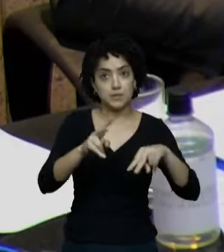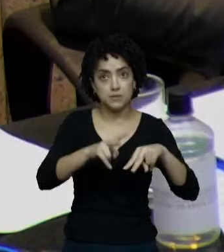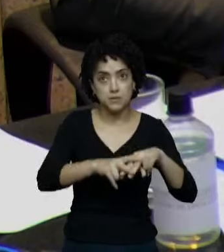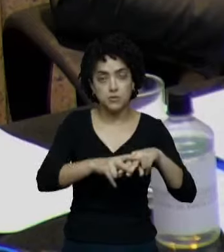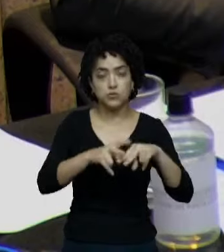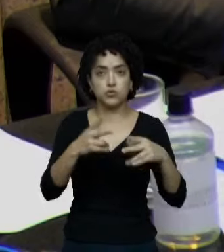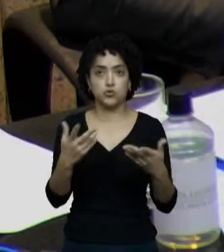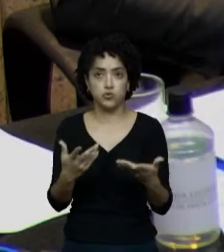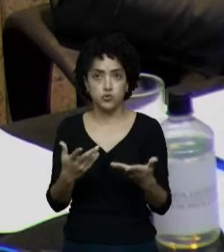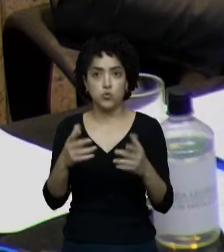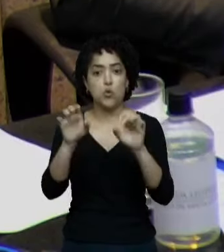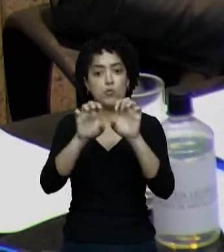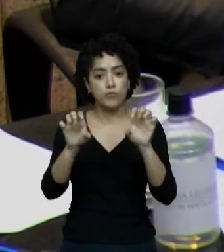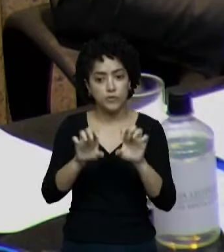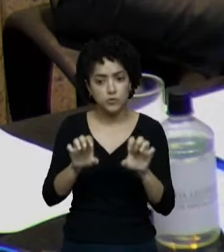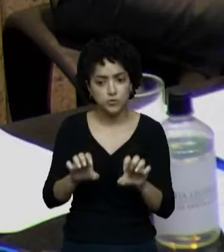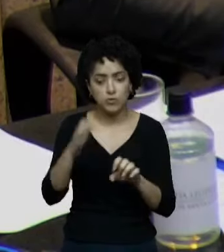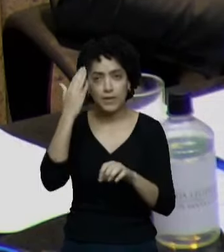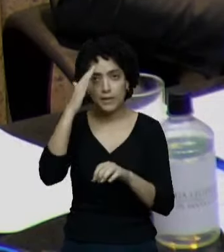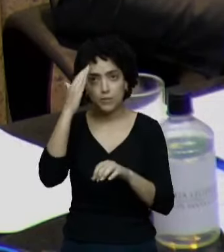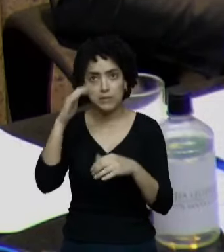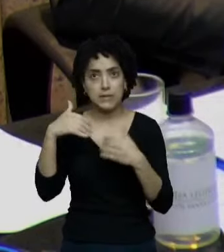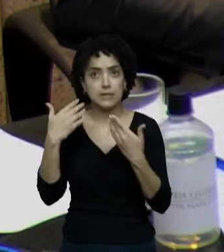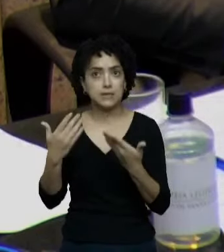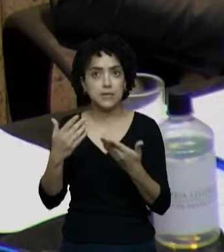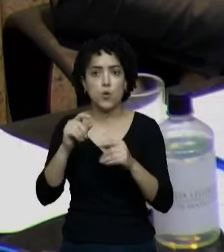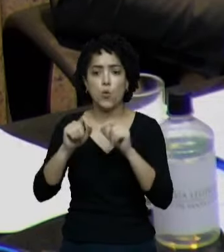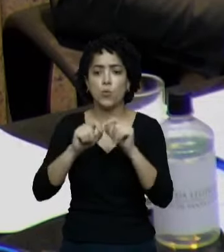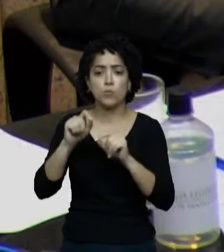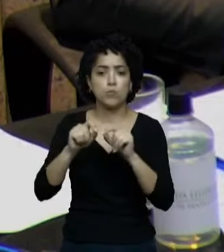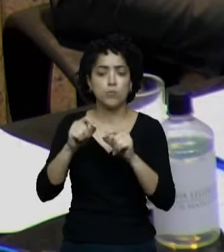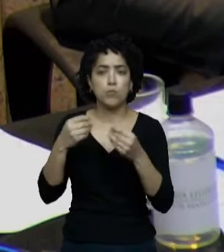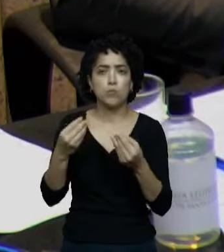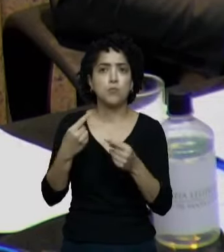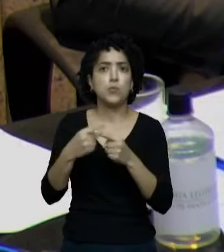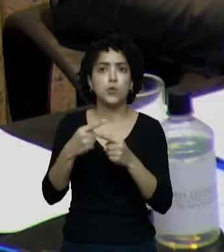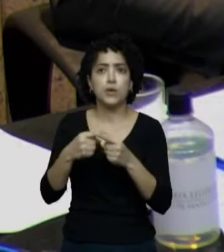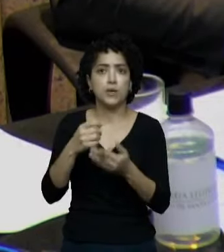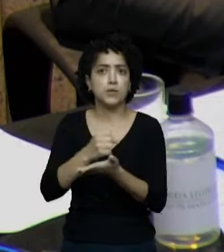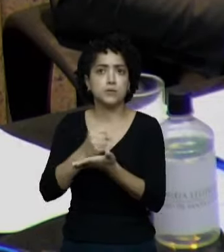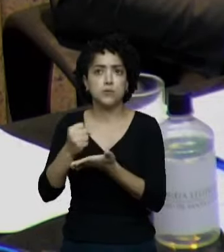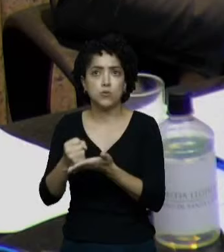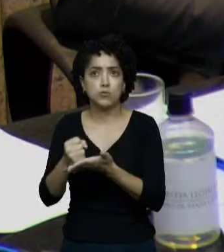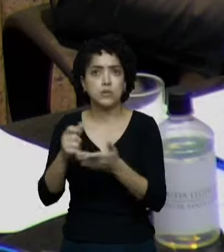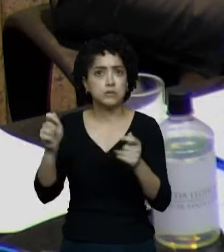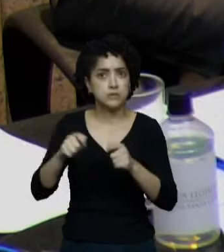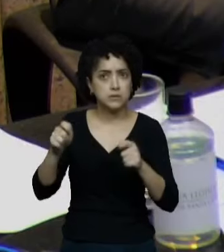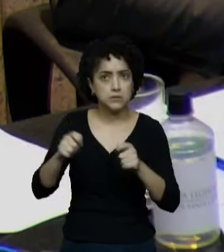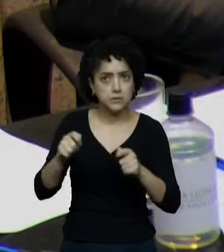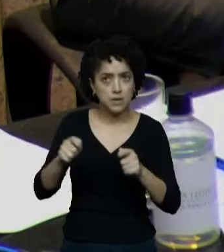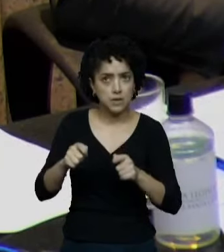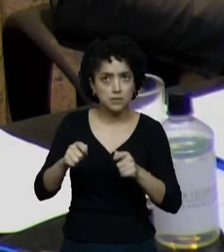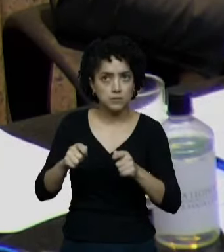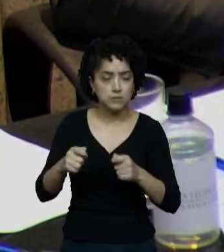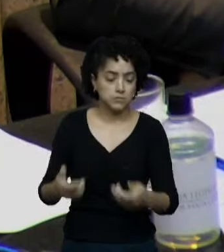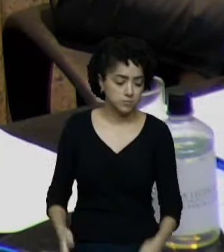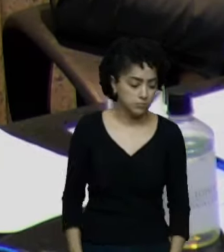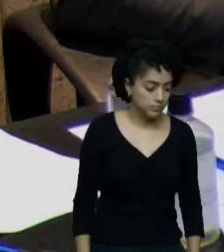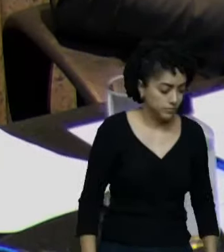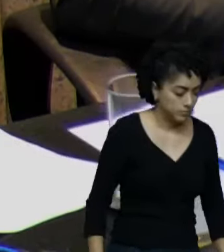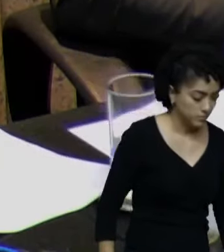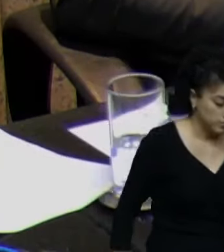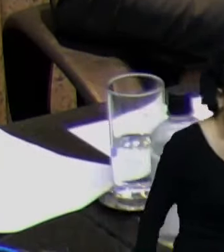uma infraestrutura. Eu quero entender o que justifica esse contrato. E se houver justificativa, ok.